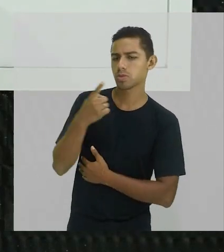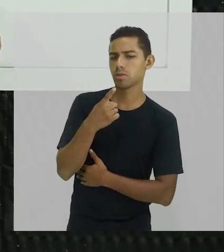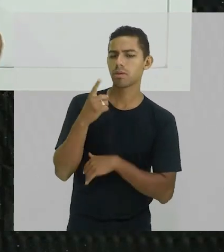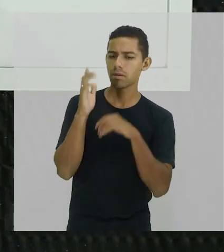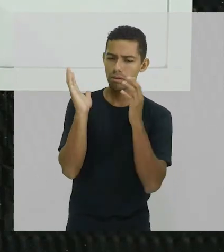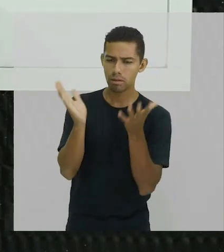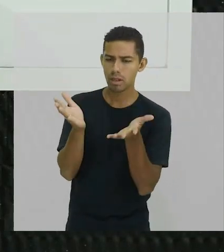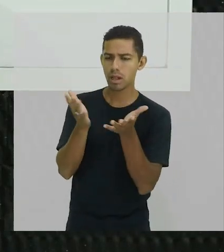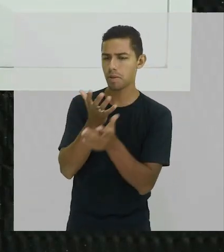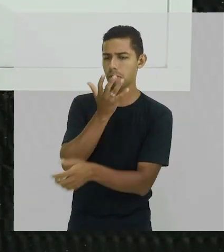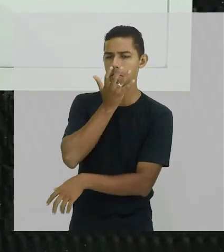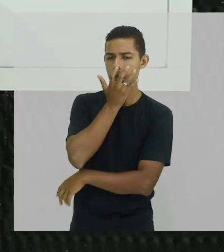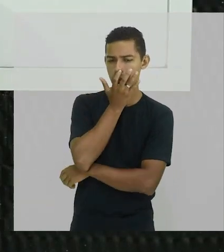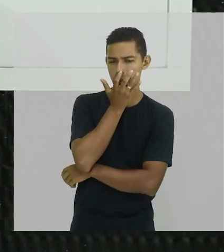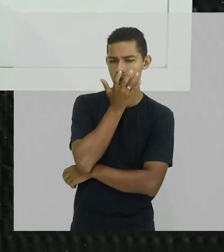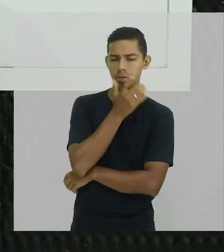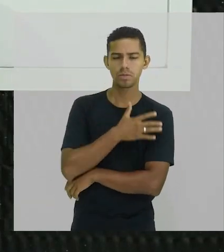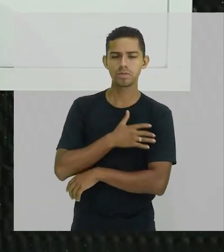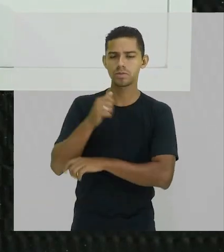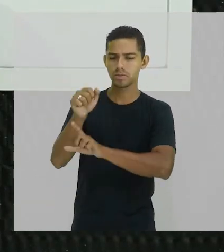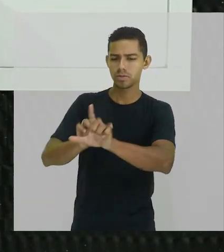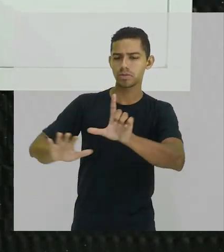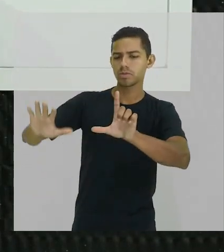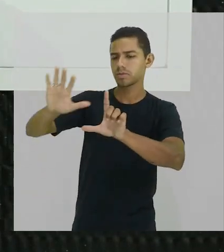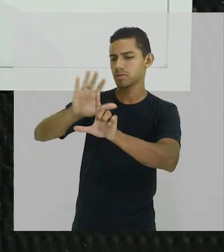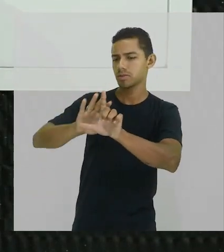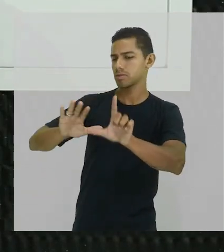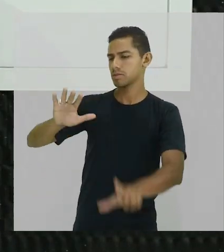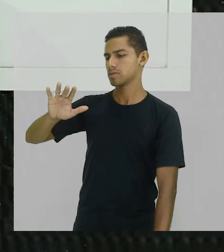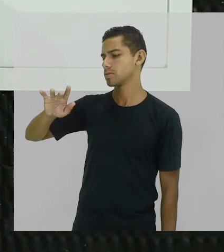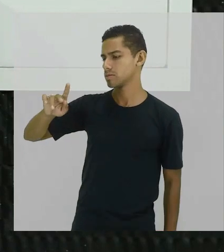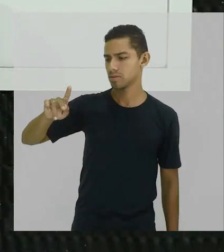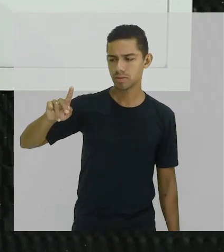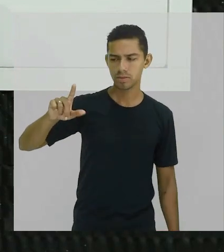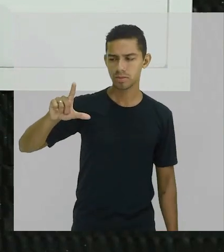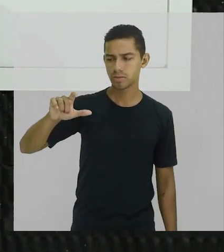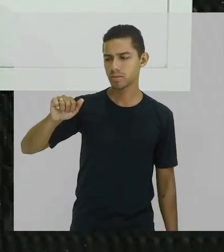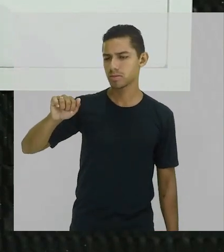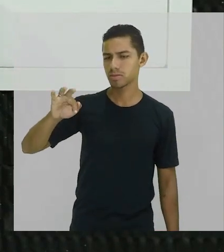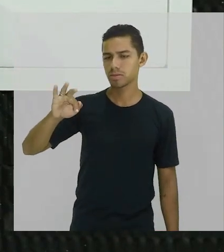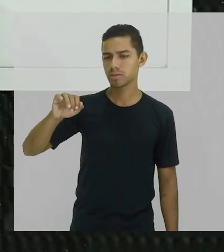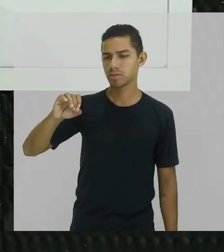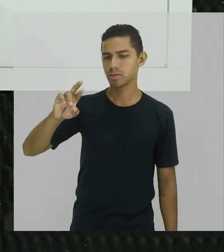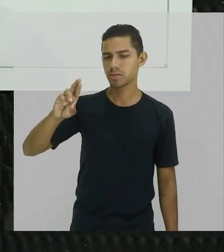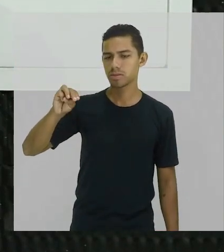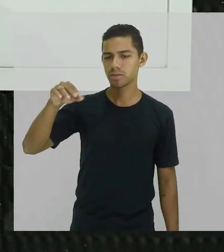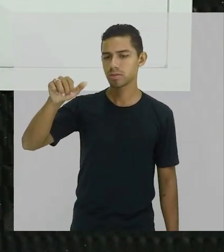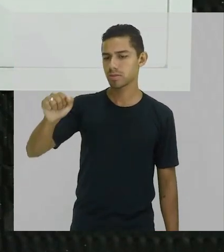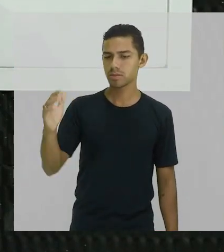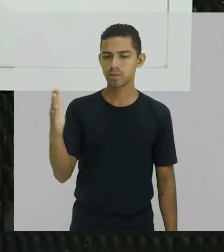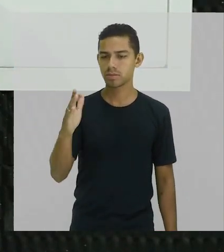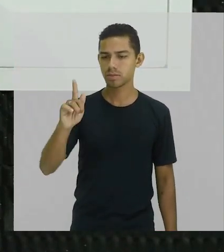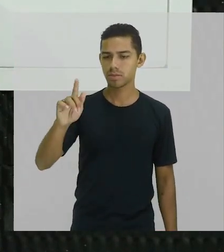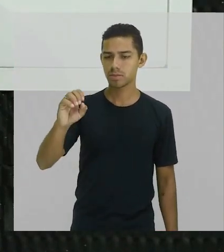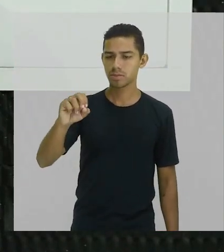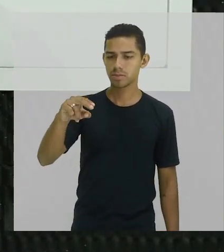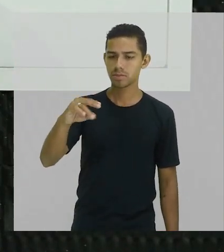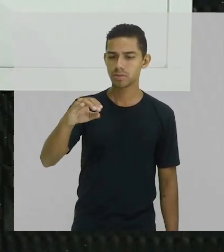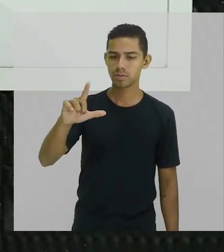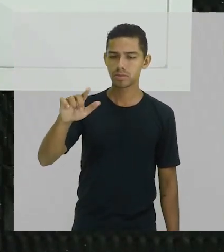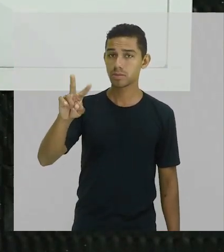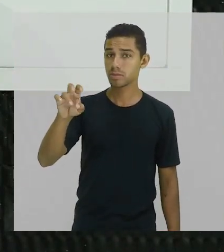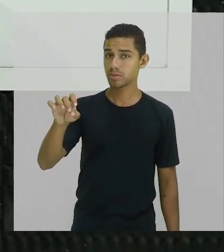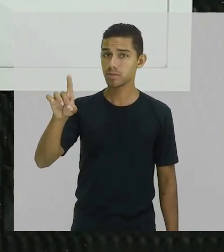viram aqui, né, pela plataforma, certo? Ou também já viram na sala de aula, na escola de vocês, tá ok?